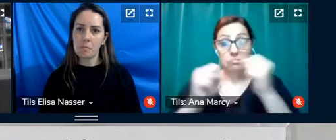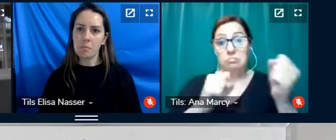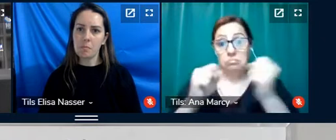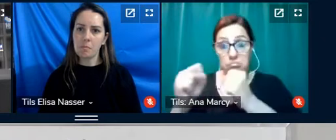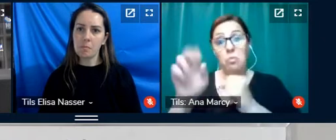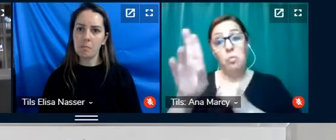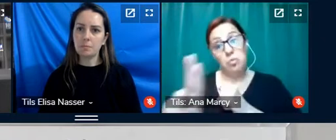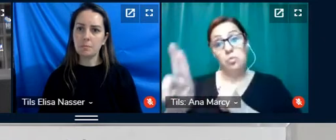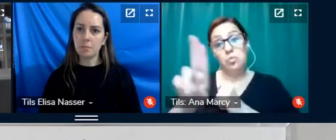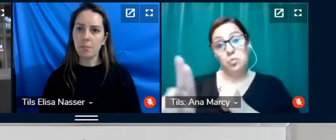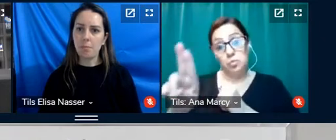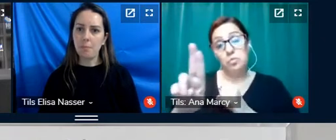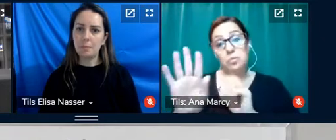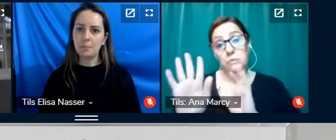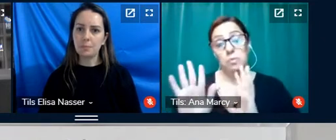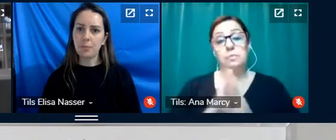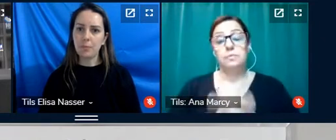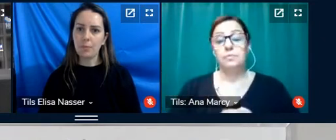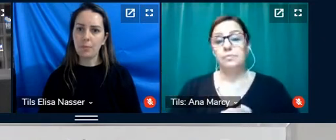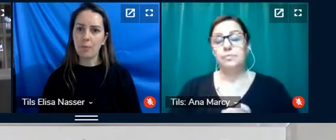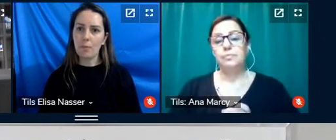força F que eu coloquei aqui. Né?